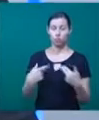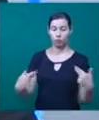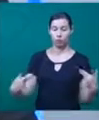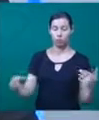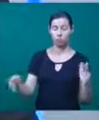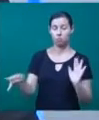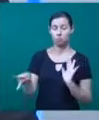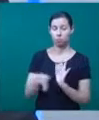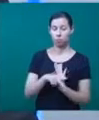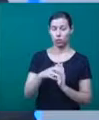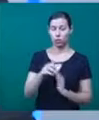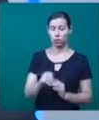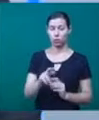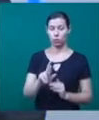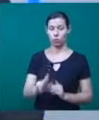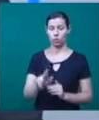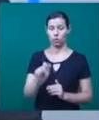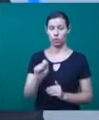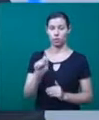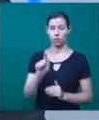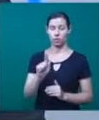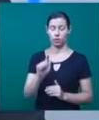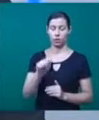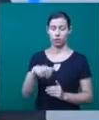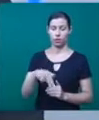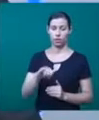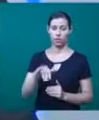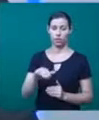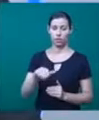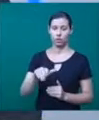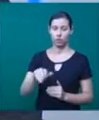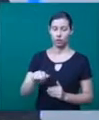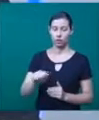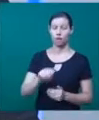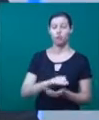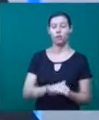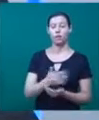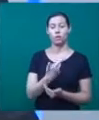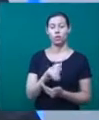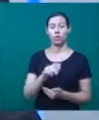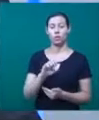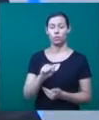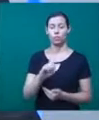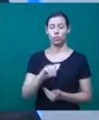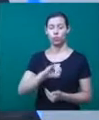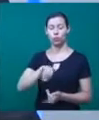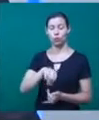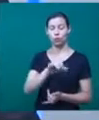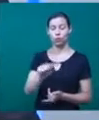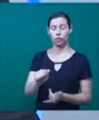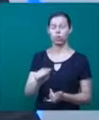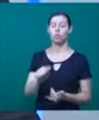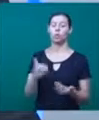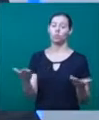até a cadeia produtiva da soja, que é talvez hoje a mais importante para o país. Então, nós formatamos o